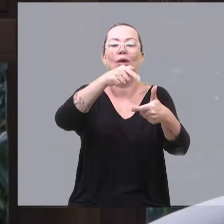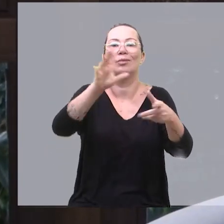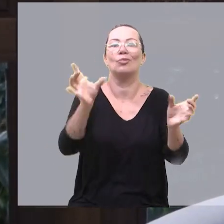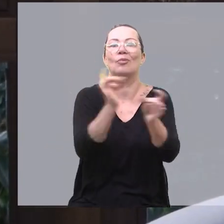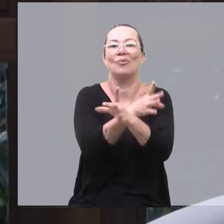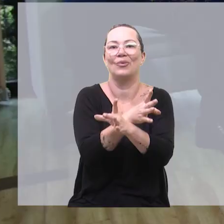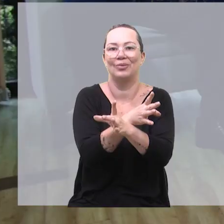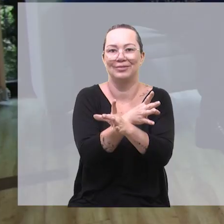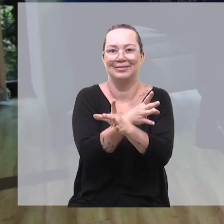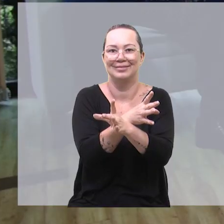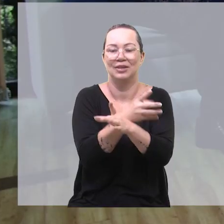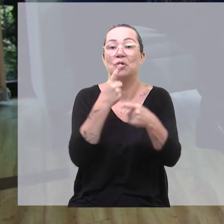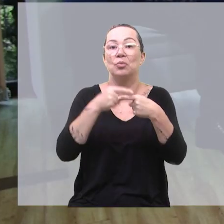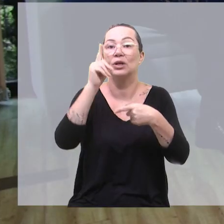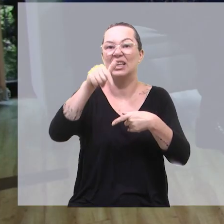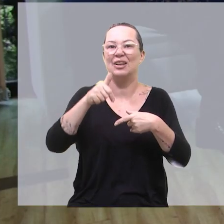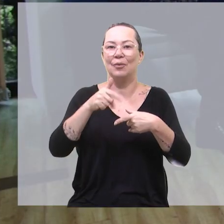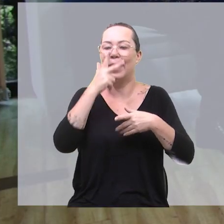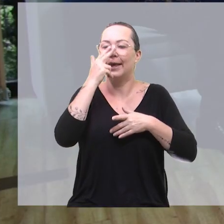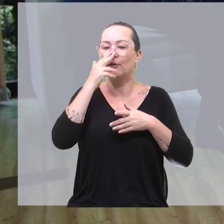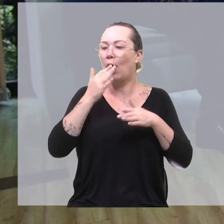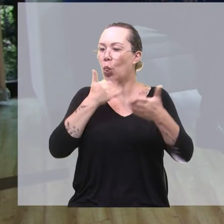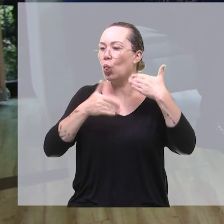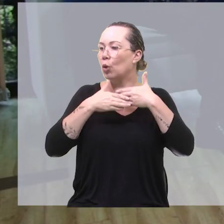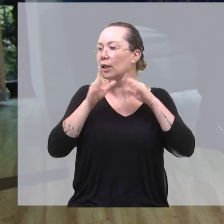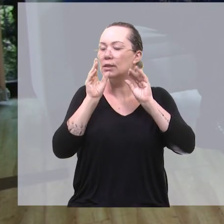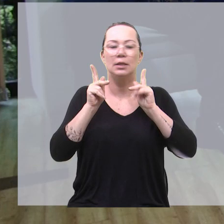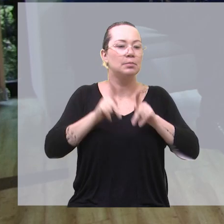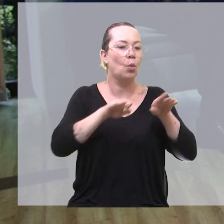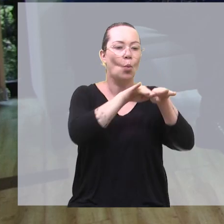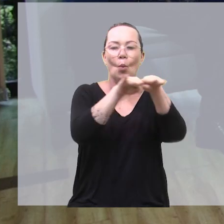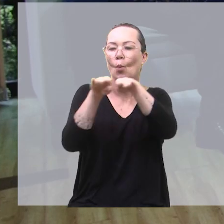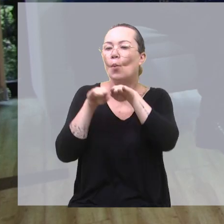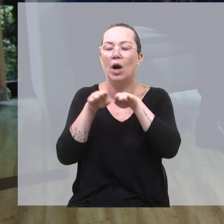estar preparado, porque não está dentro do padrão ou da caixinha que se